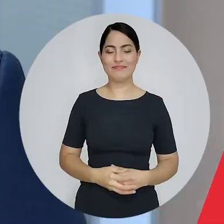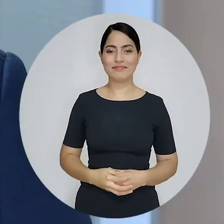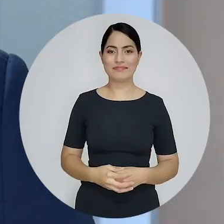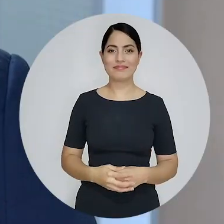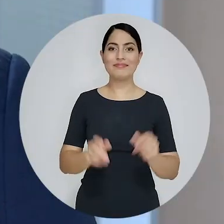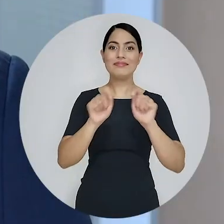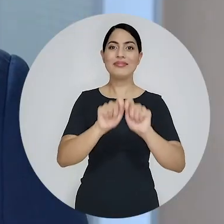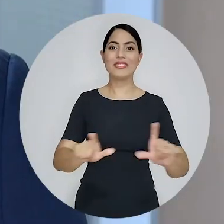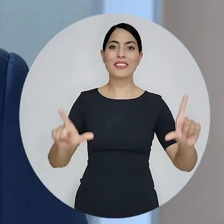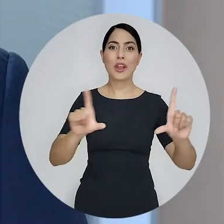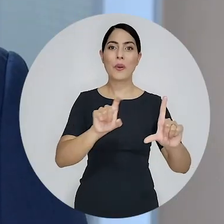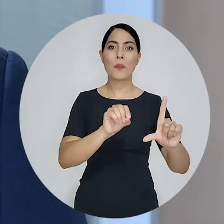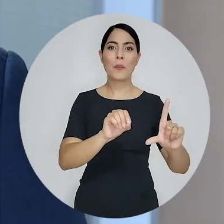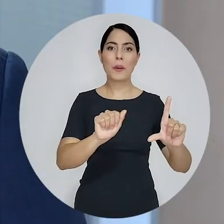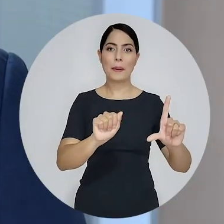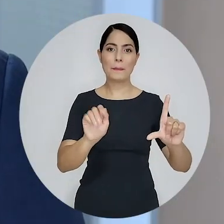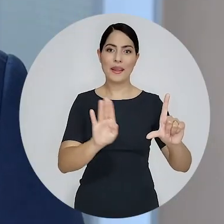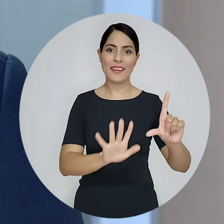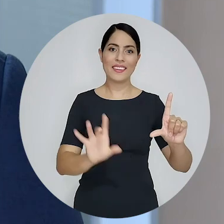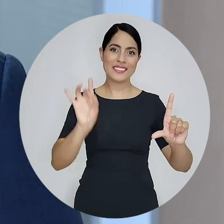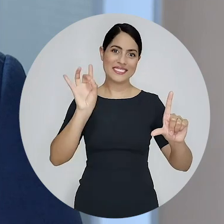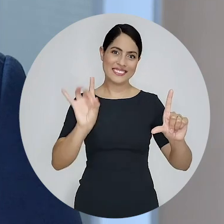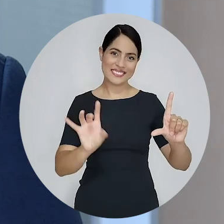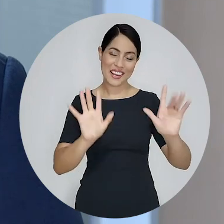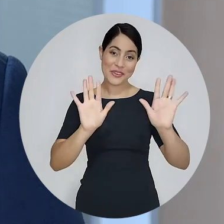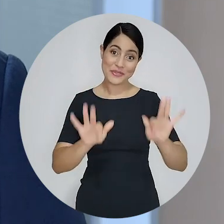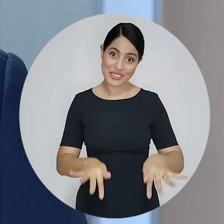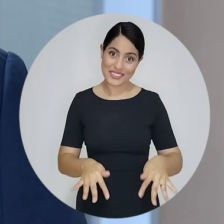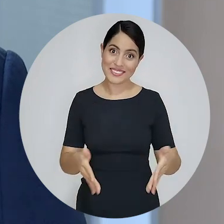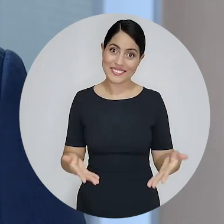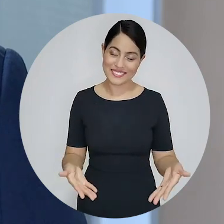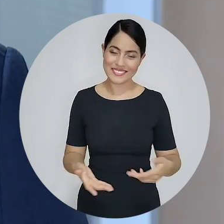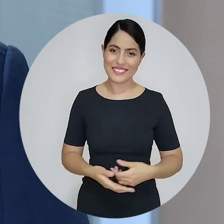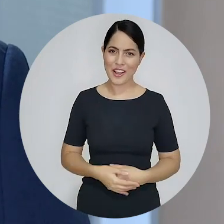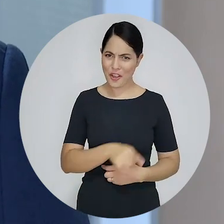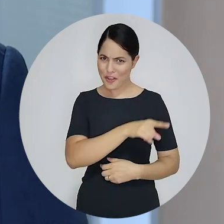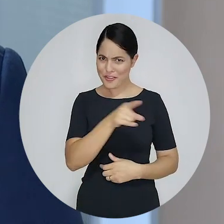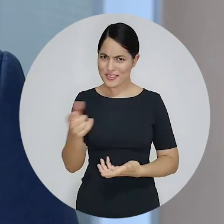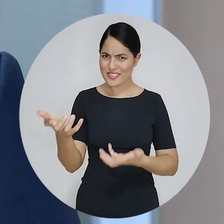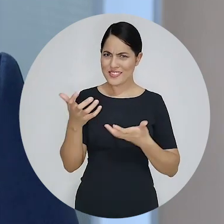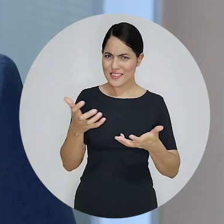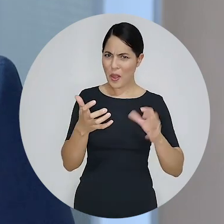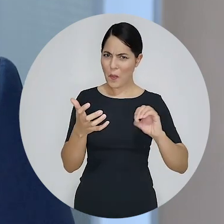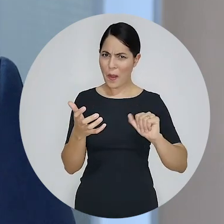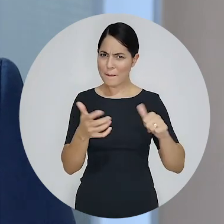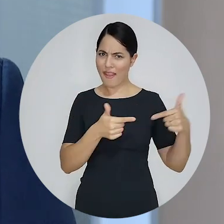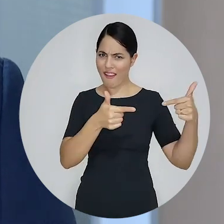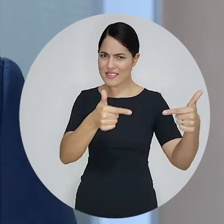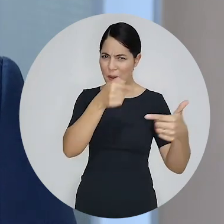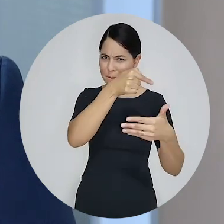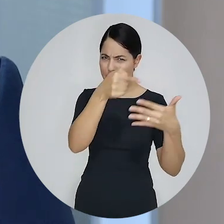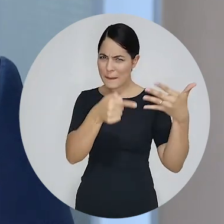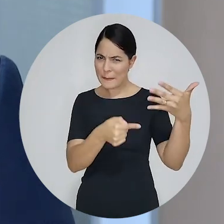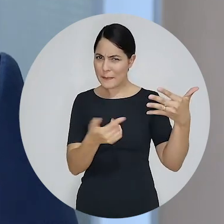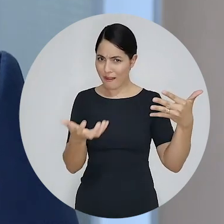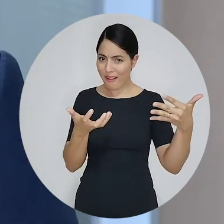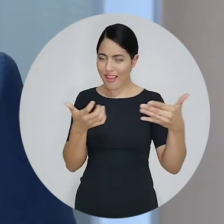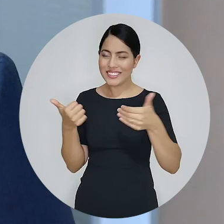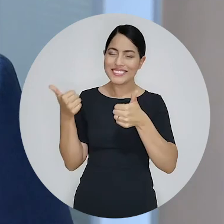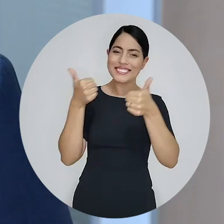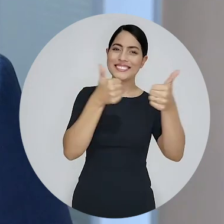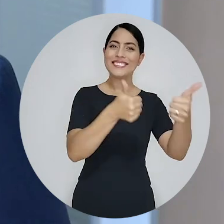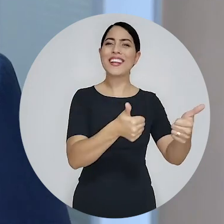este programa especial da Ordem dos Advogados do Brasil fica por aqui se quiser conferir tudo que a UAB vem fazendo